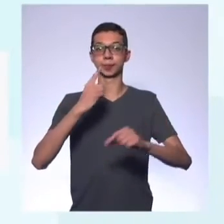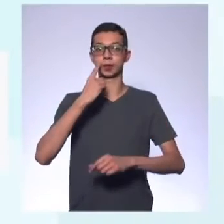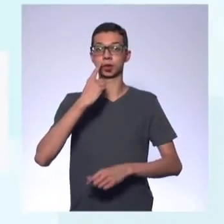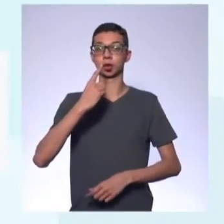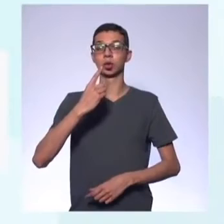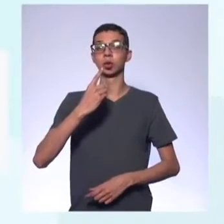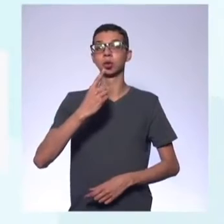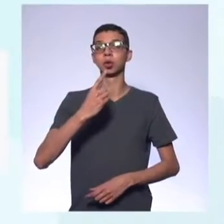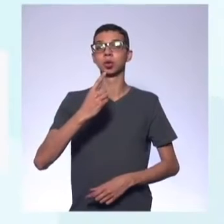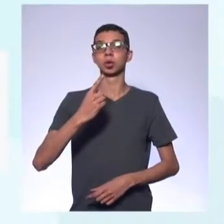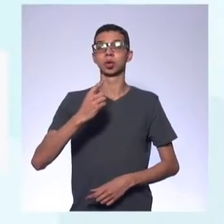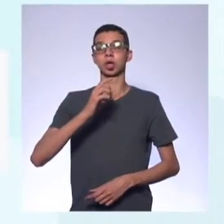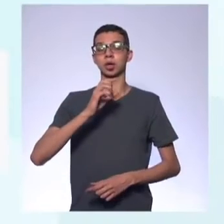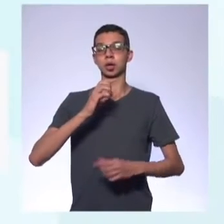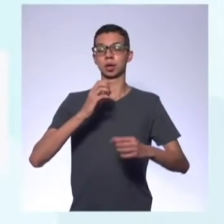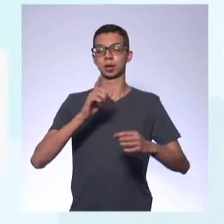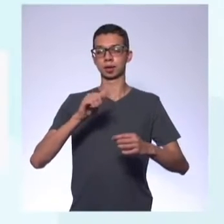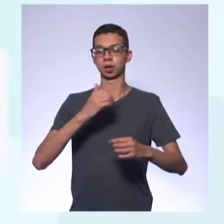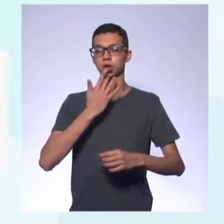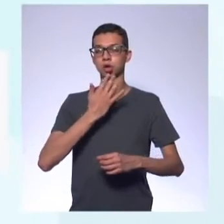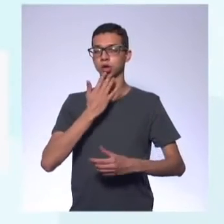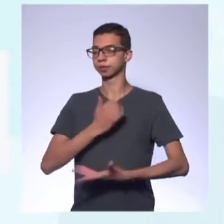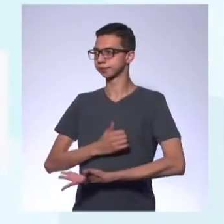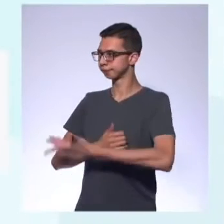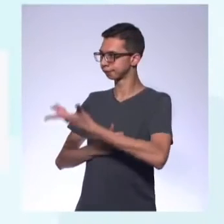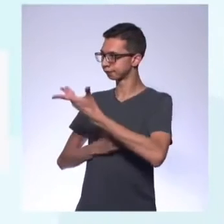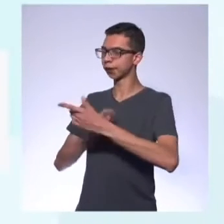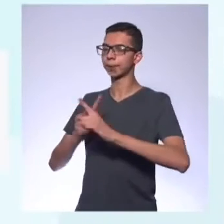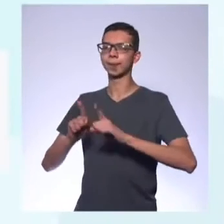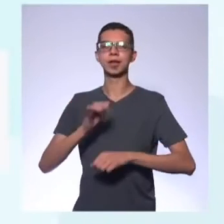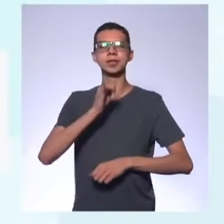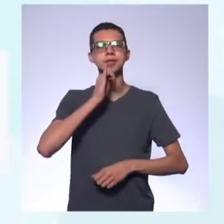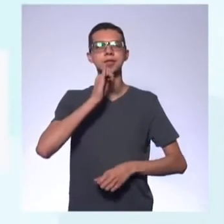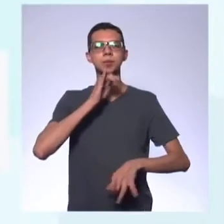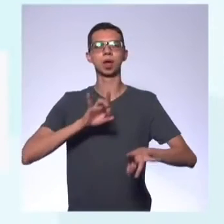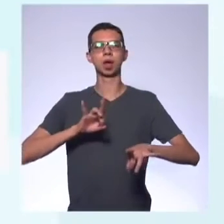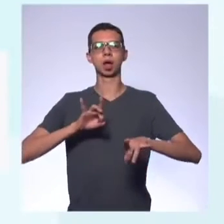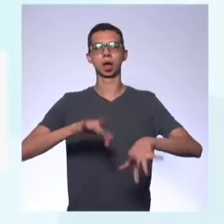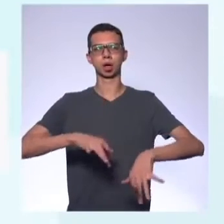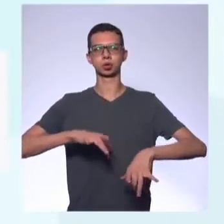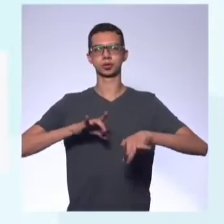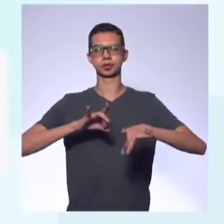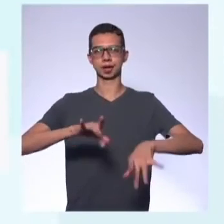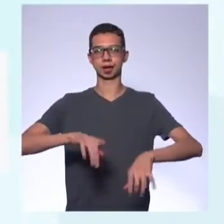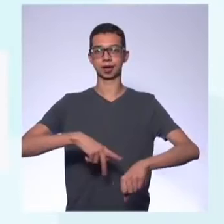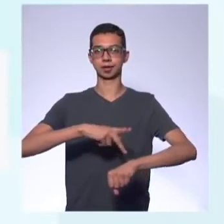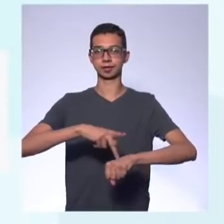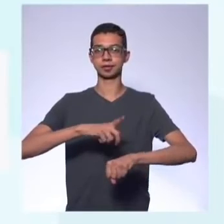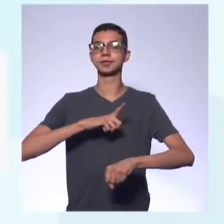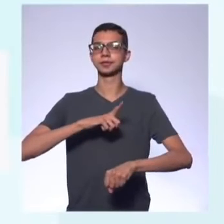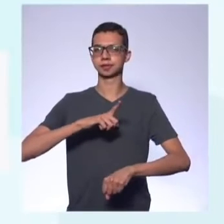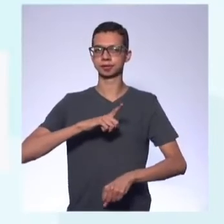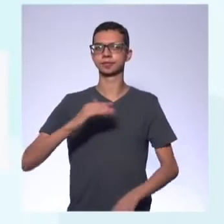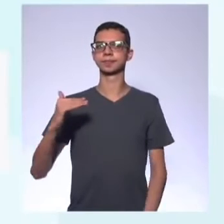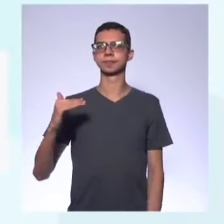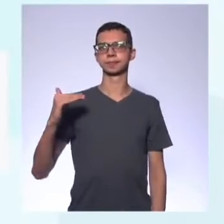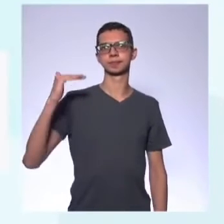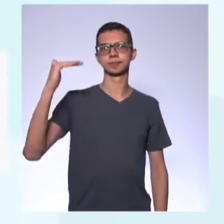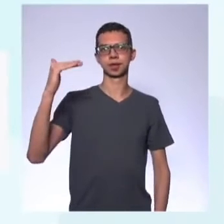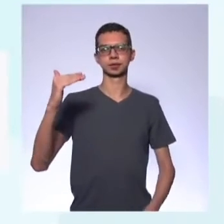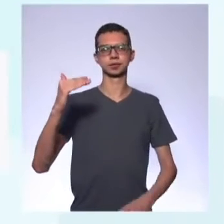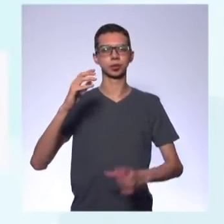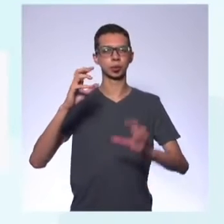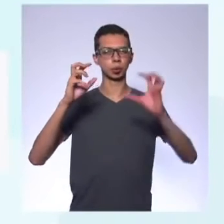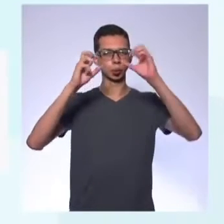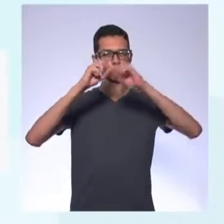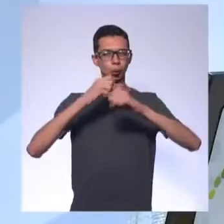escura. Mas nós temos, por exemplo, a Austrália, que se destaca aí no consumo dentro do seu continente. E